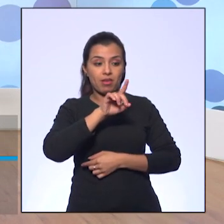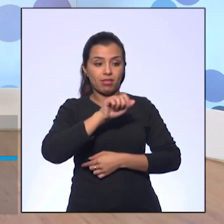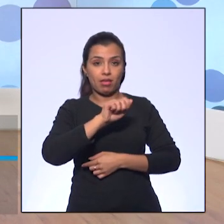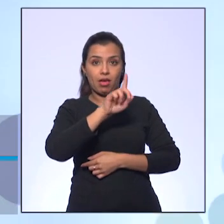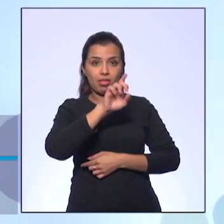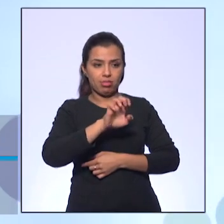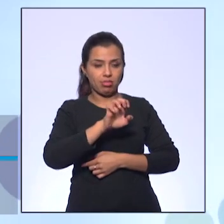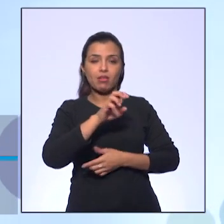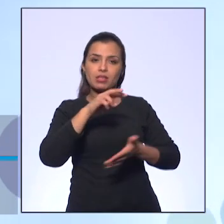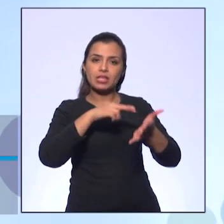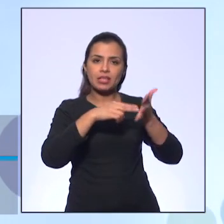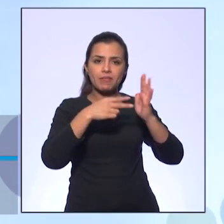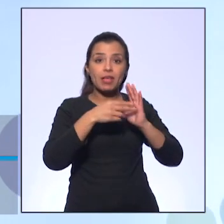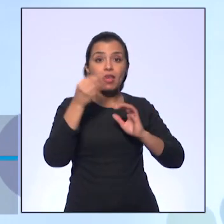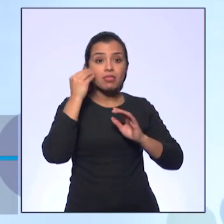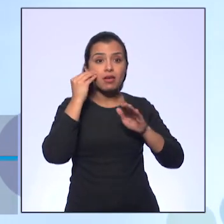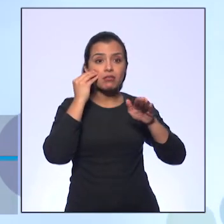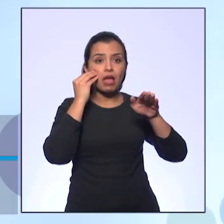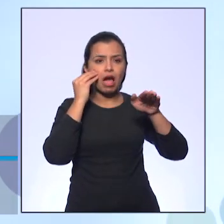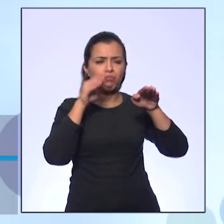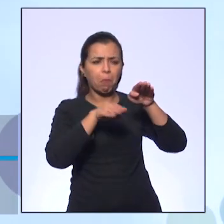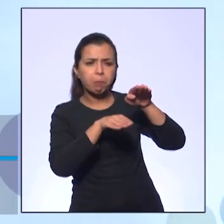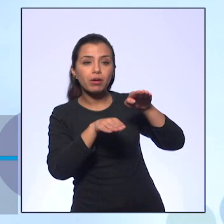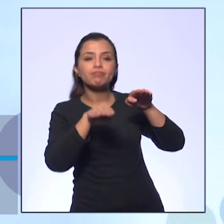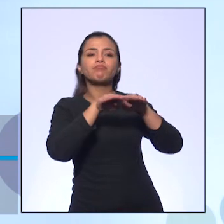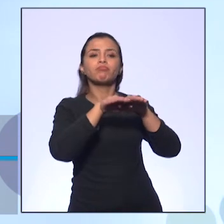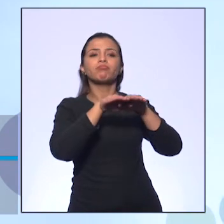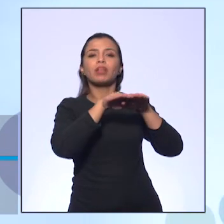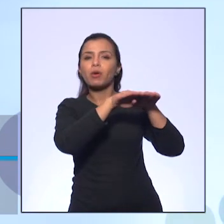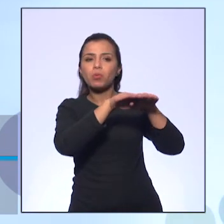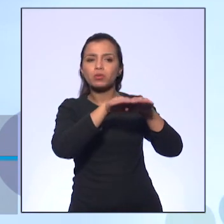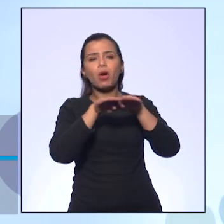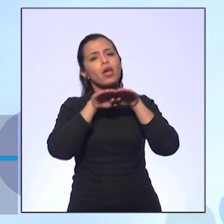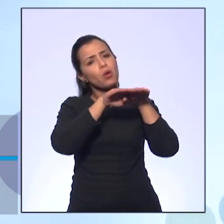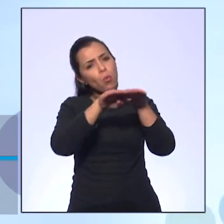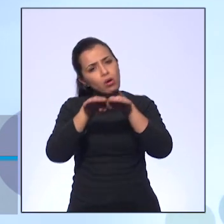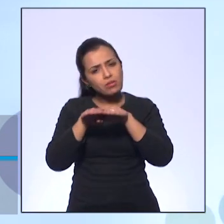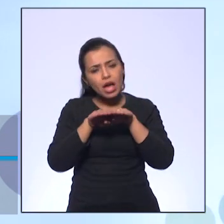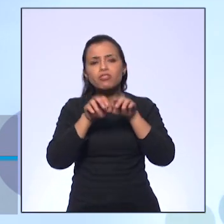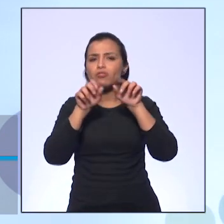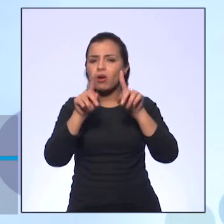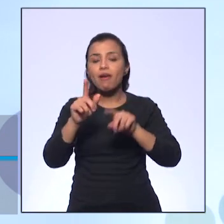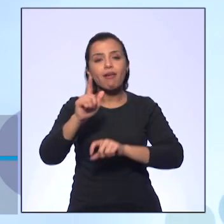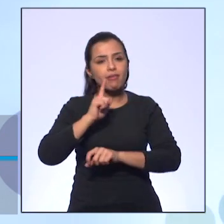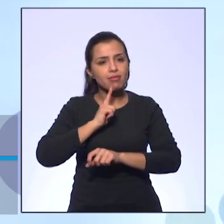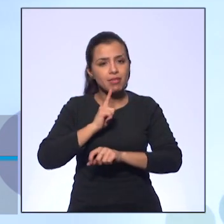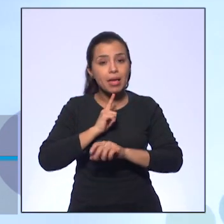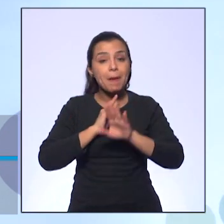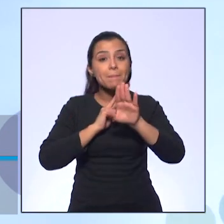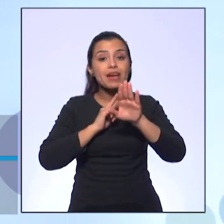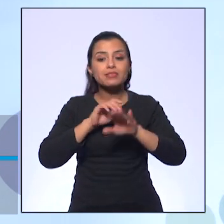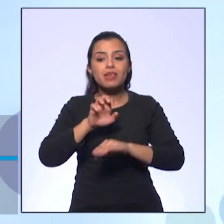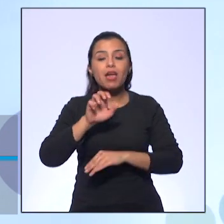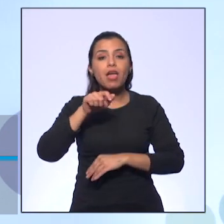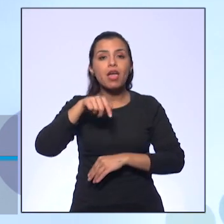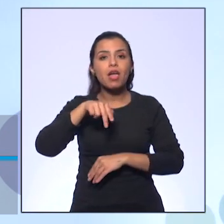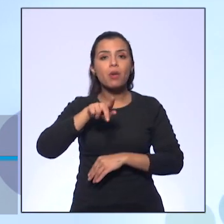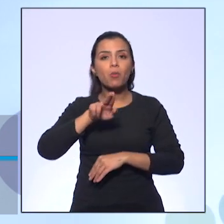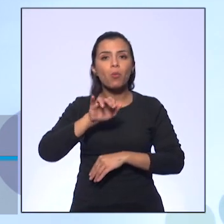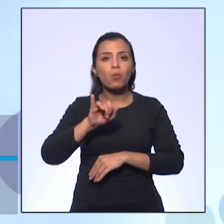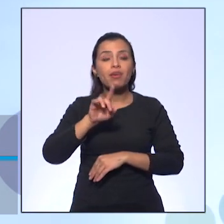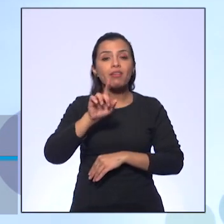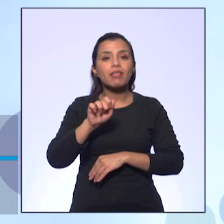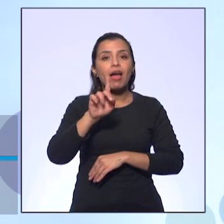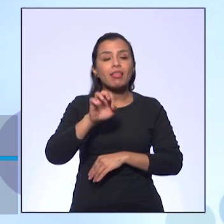todos acesso aos mesmos direitos, né? A igualdade é igualdade, todos serem tratados de formas iguais, mas a equidade é darmos as